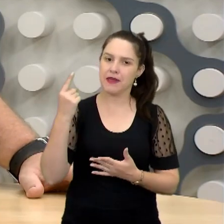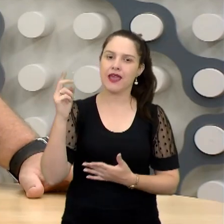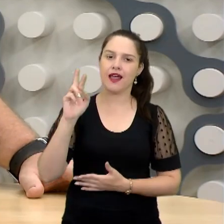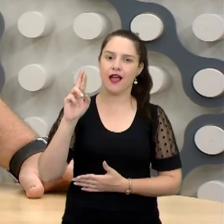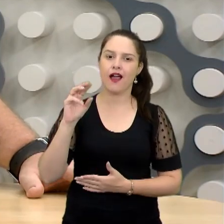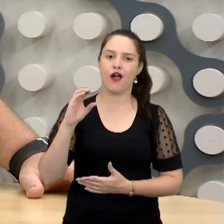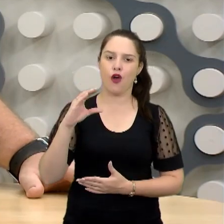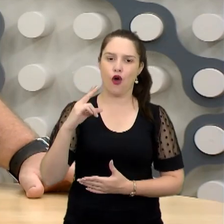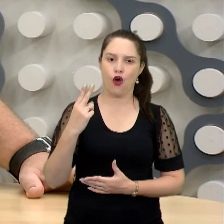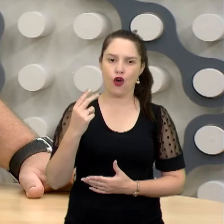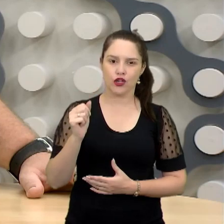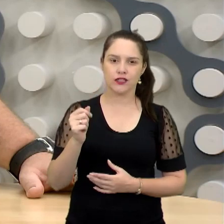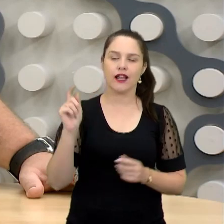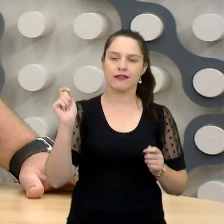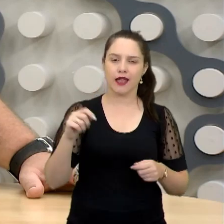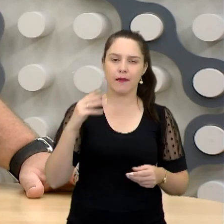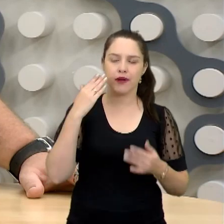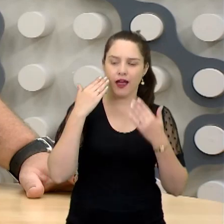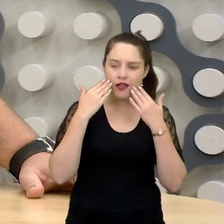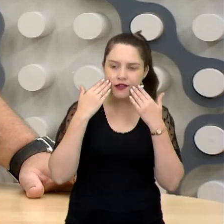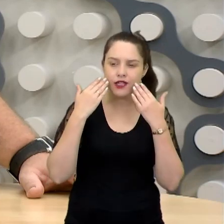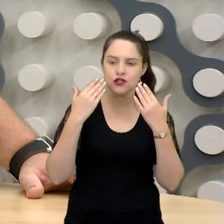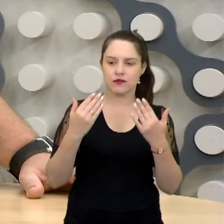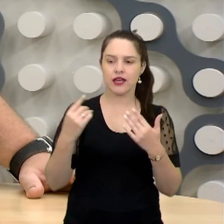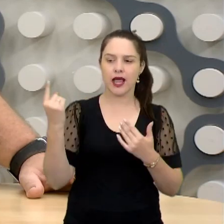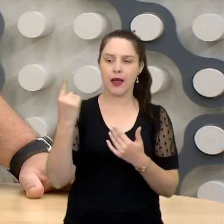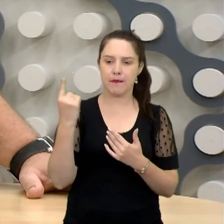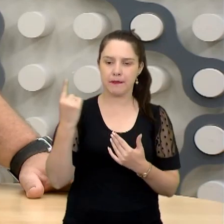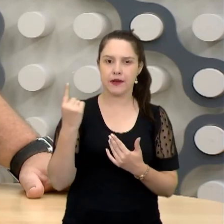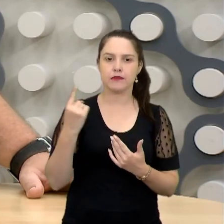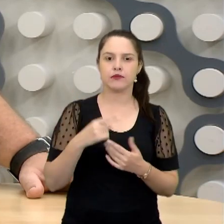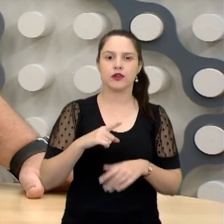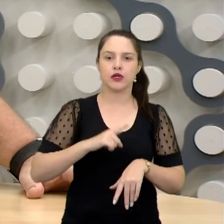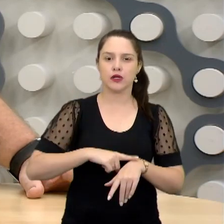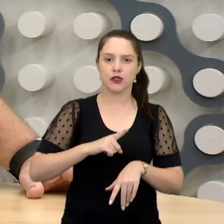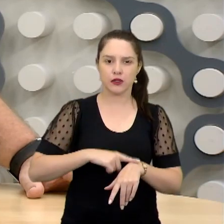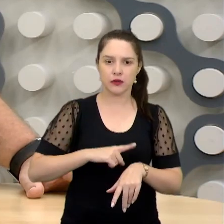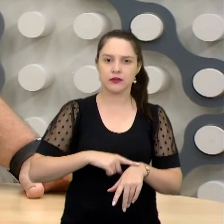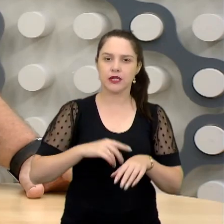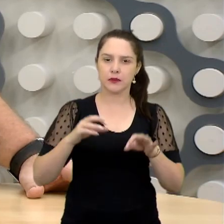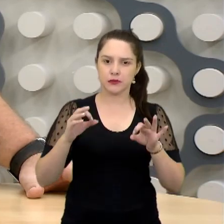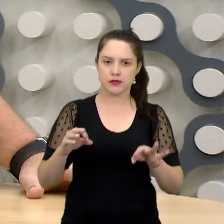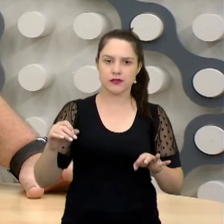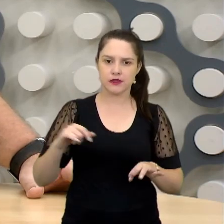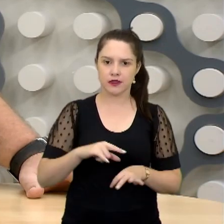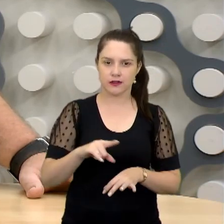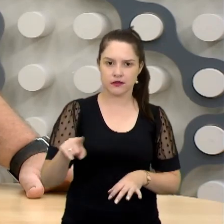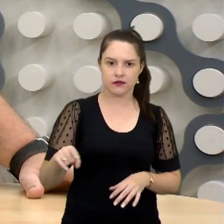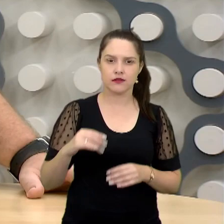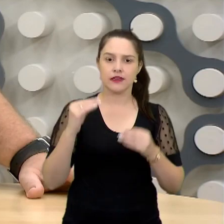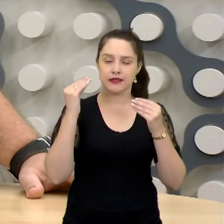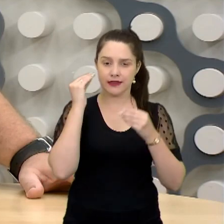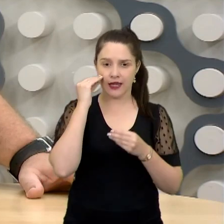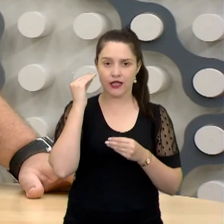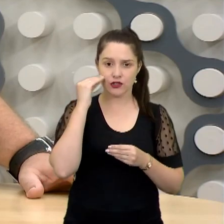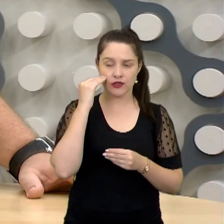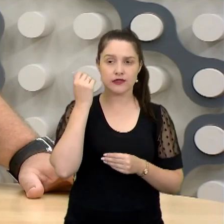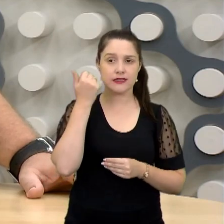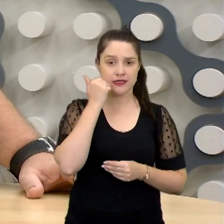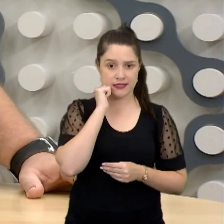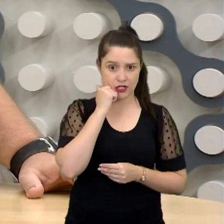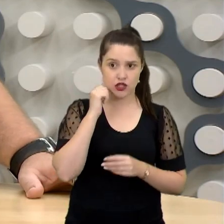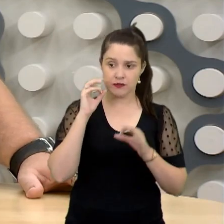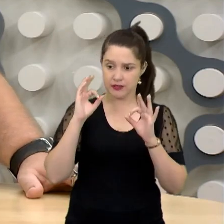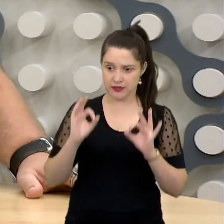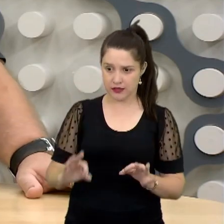dá para se identificar nessas primeiras rochas, né, o tempo deles através aí de testes científicos, tá